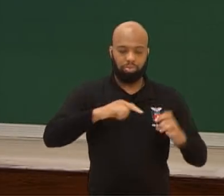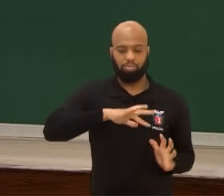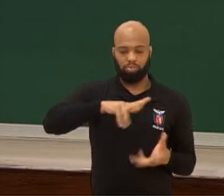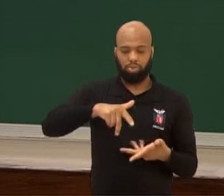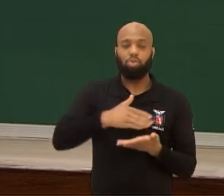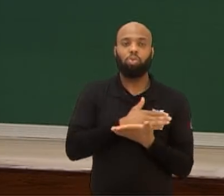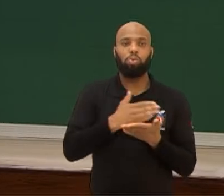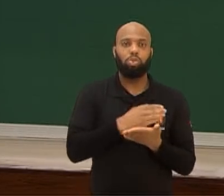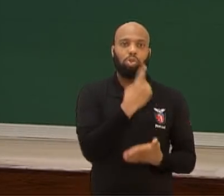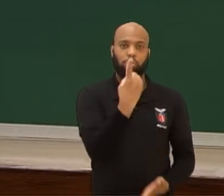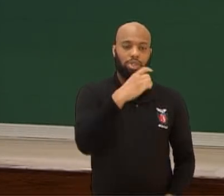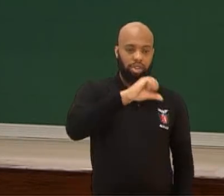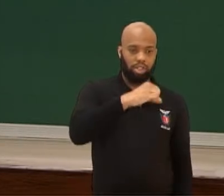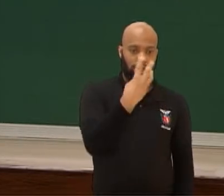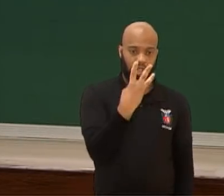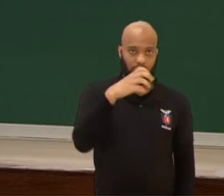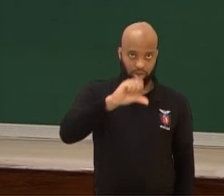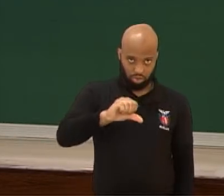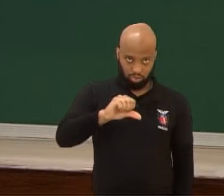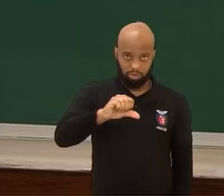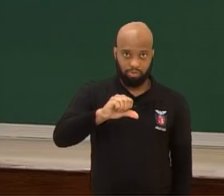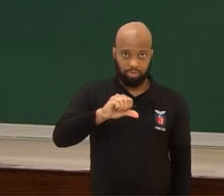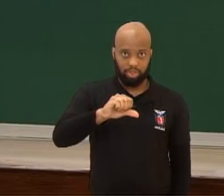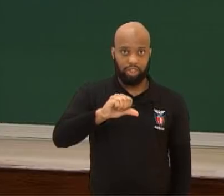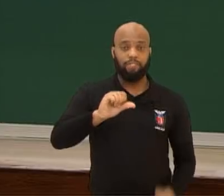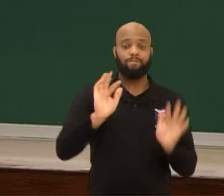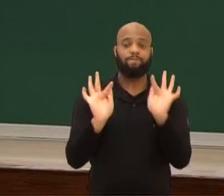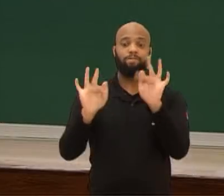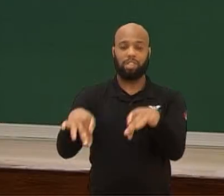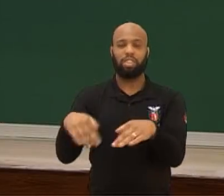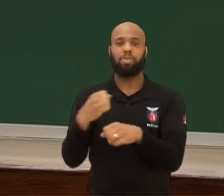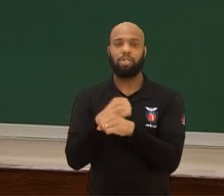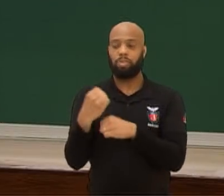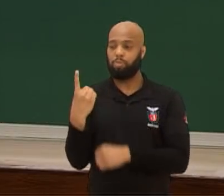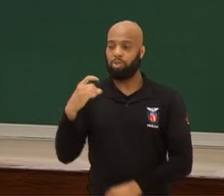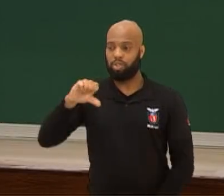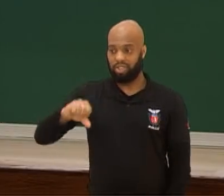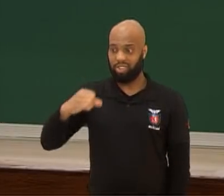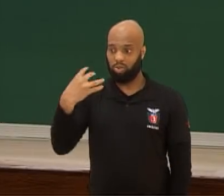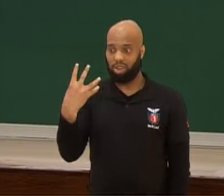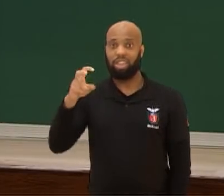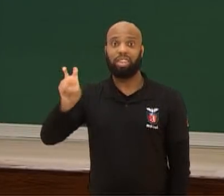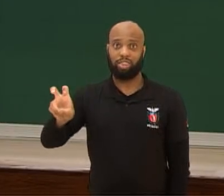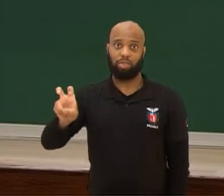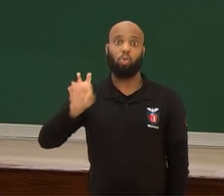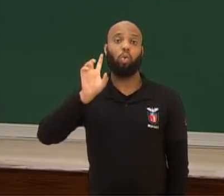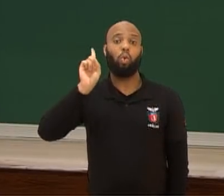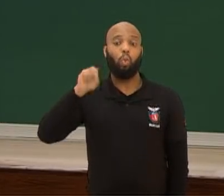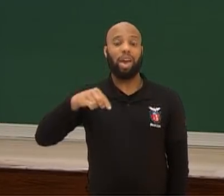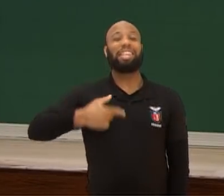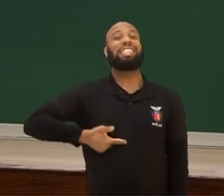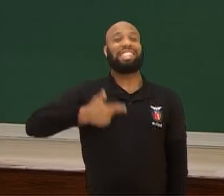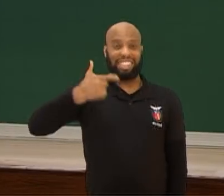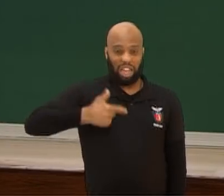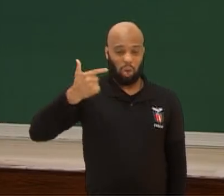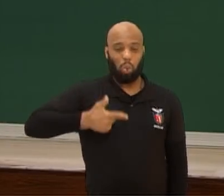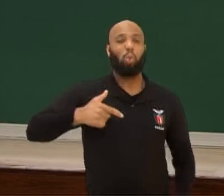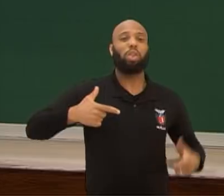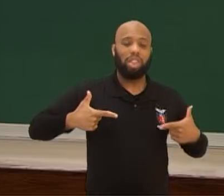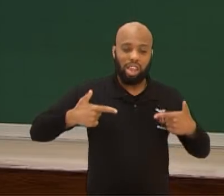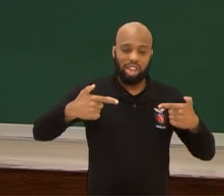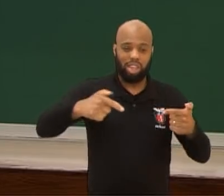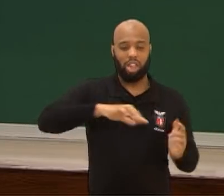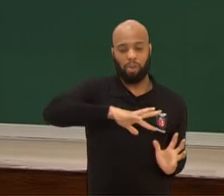em 1939 e se encerrou em 1945. Então, eu fiz essa troca,